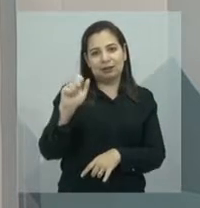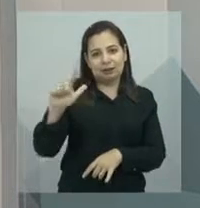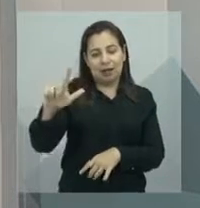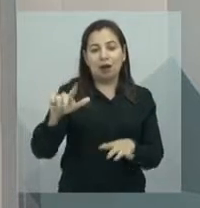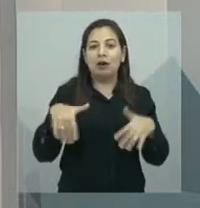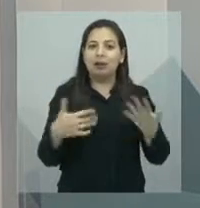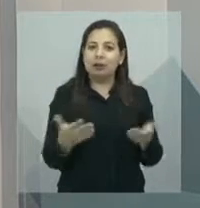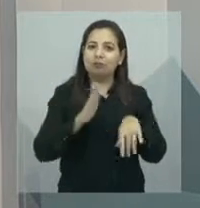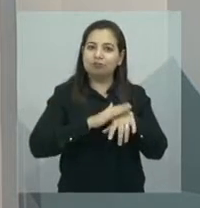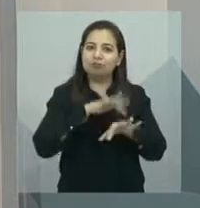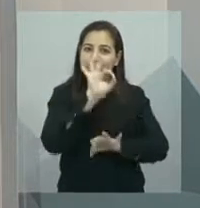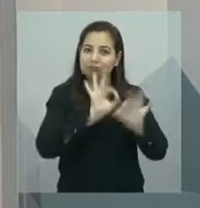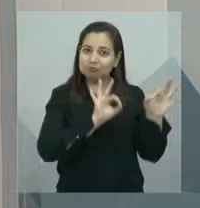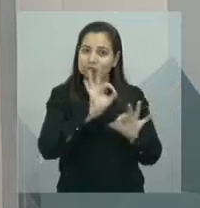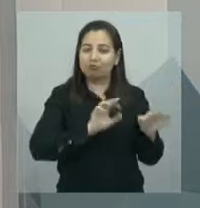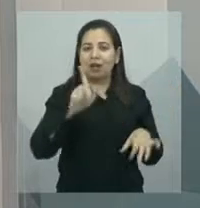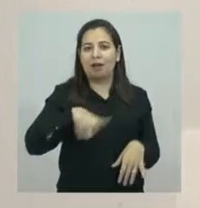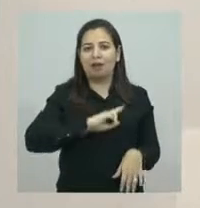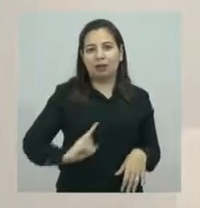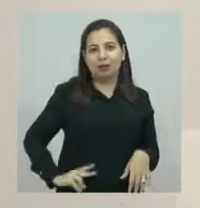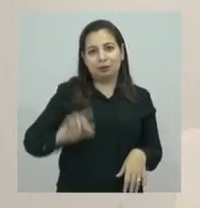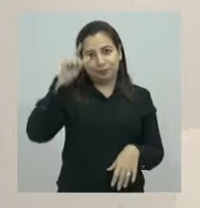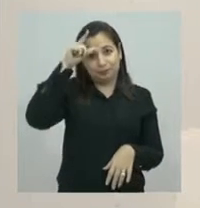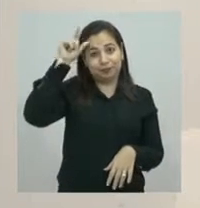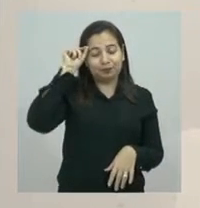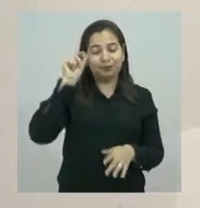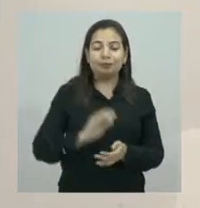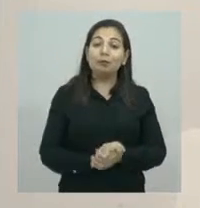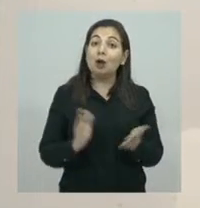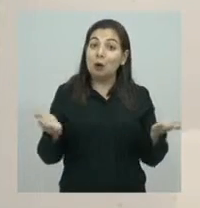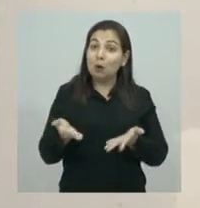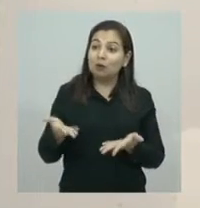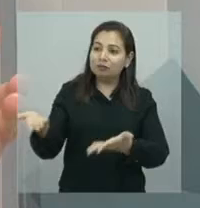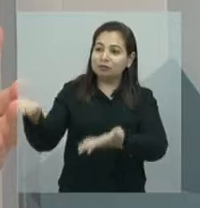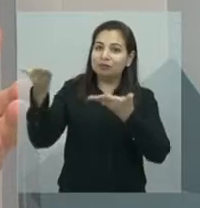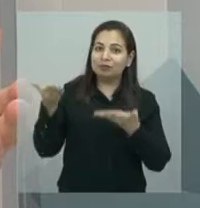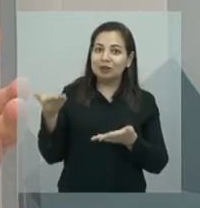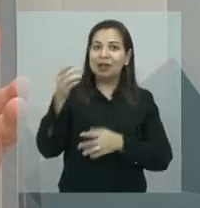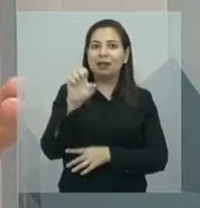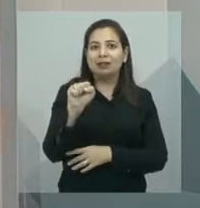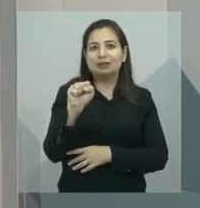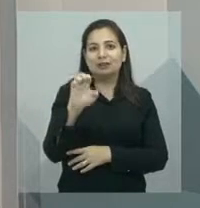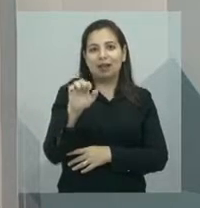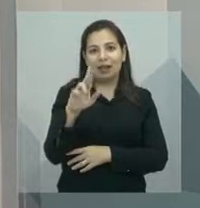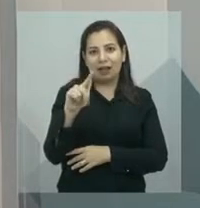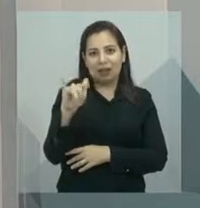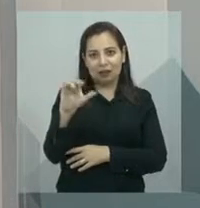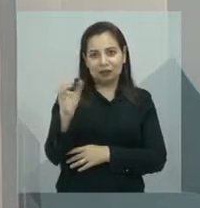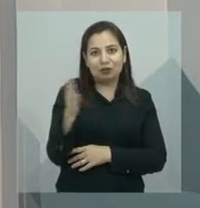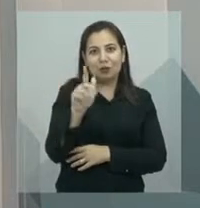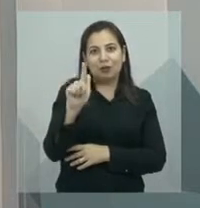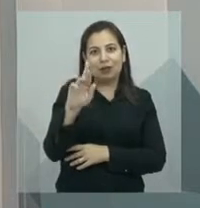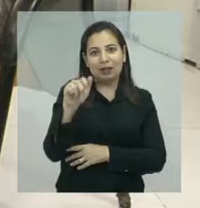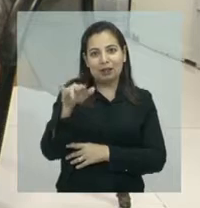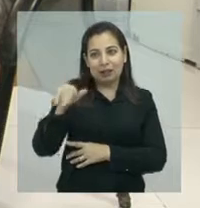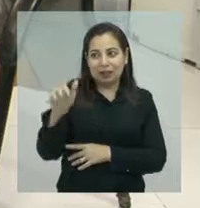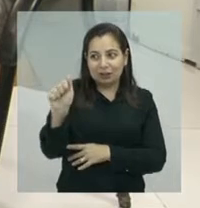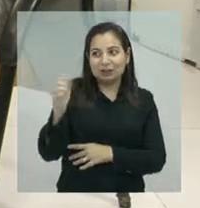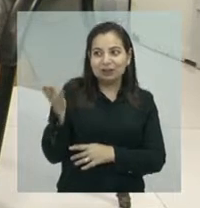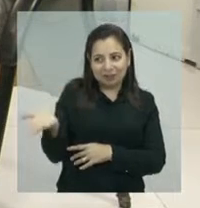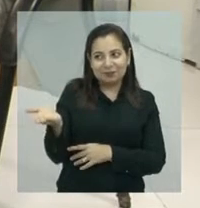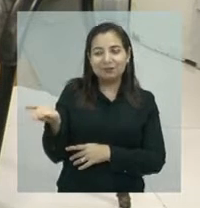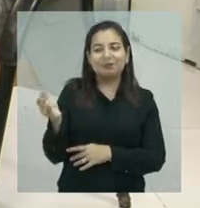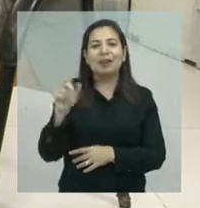Filho. E eu estou conversando com o Sérgio Granja e no bloco anterior eu deixei aquela observação de que